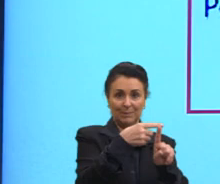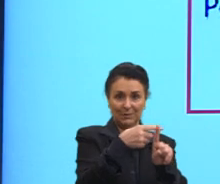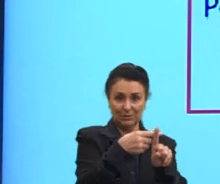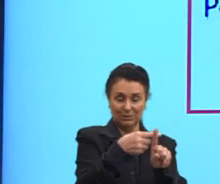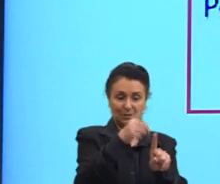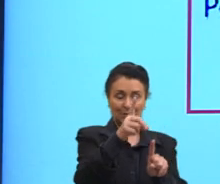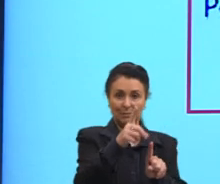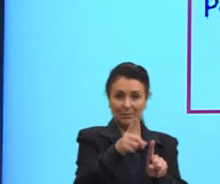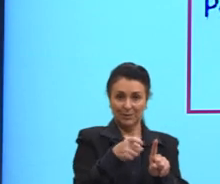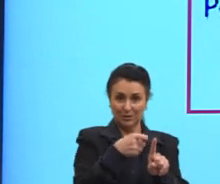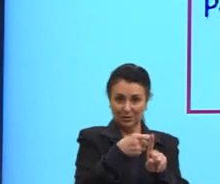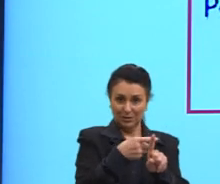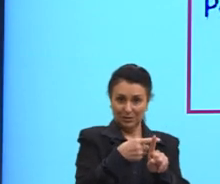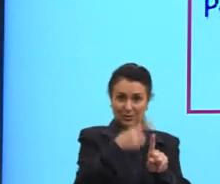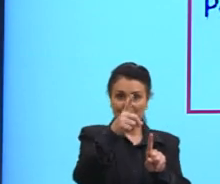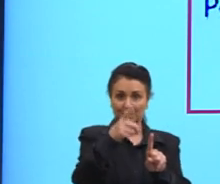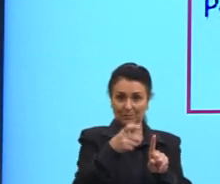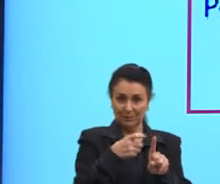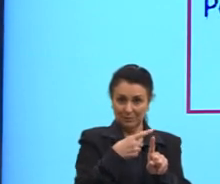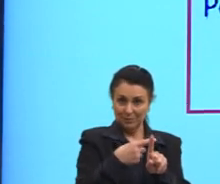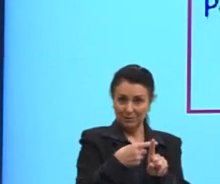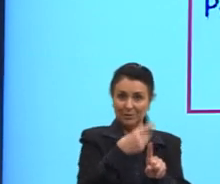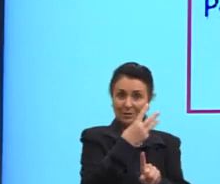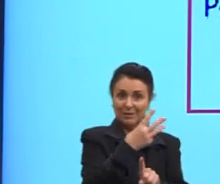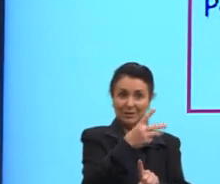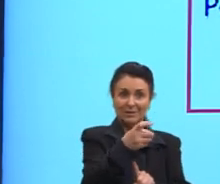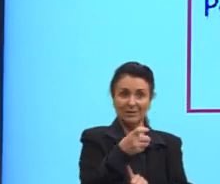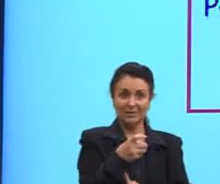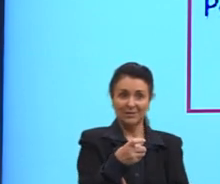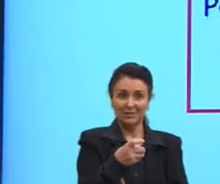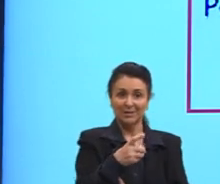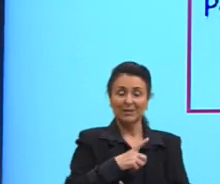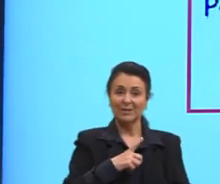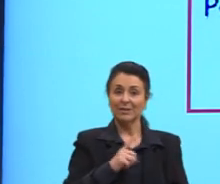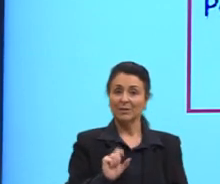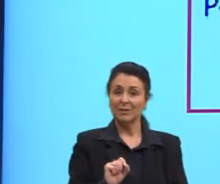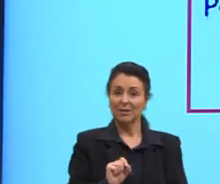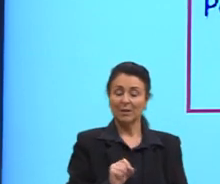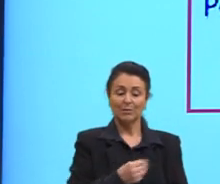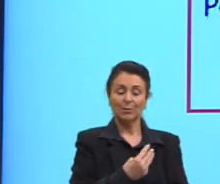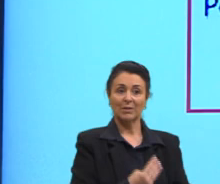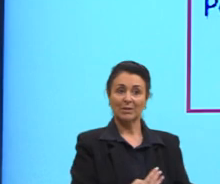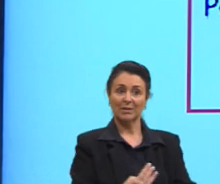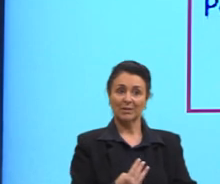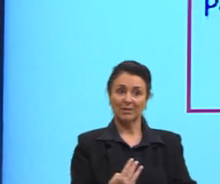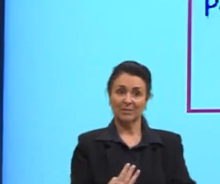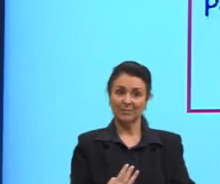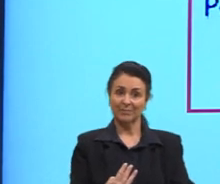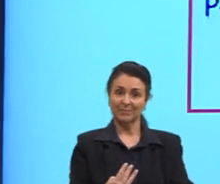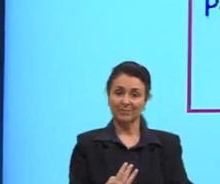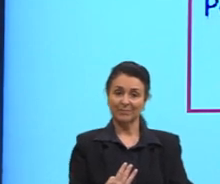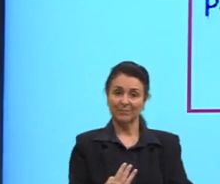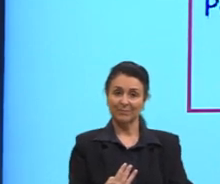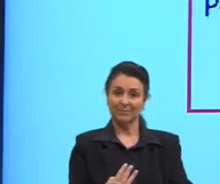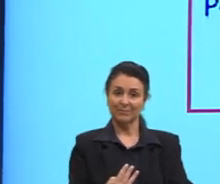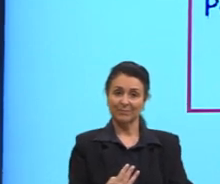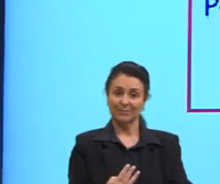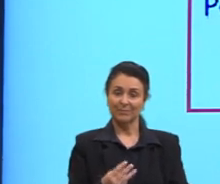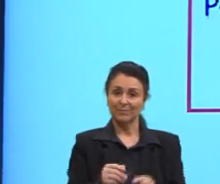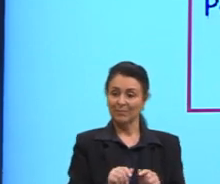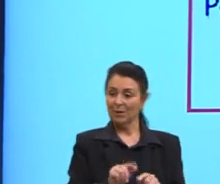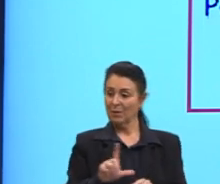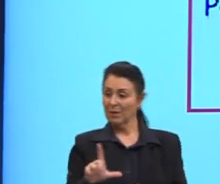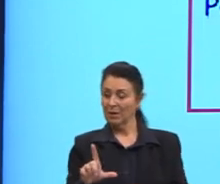x 3 x igual e nós vamos ter Então esse esse 33 ao lado